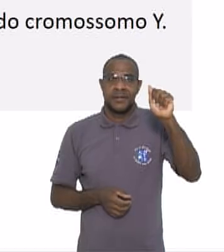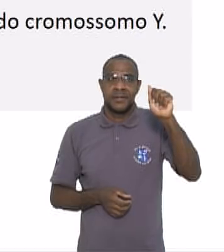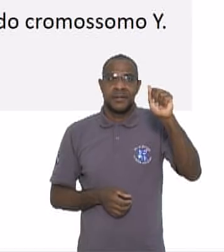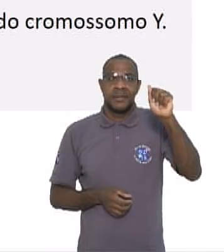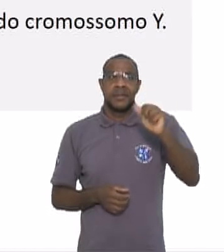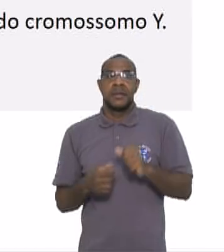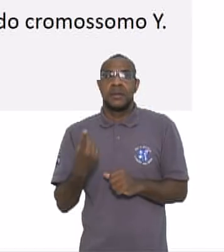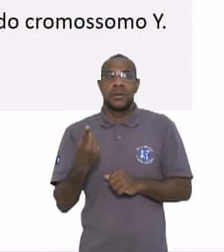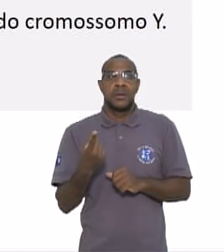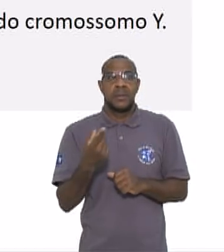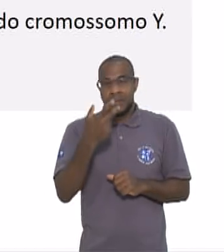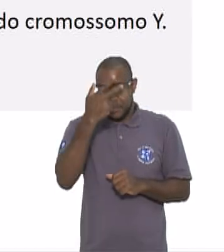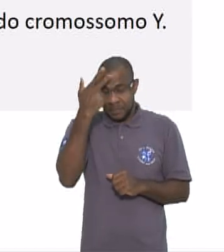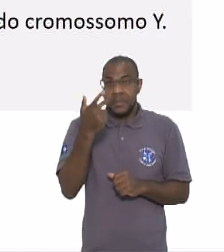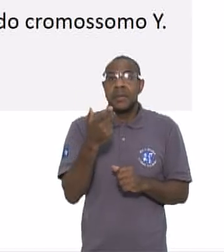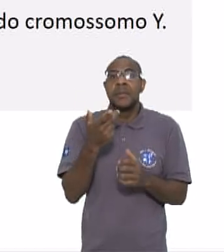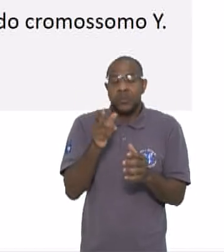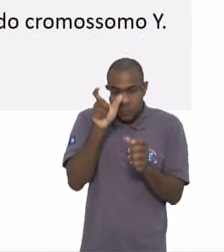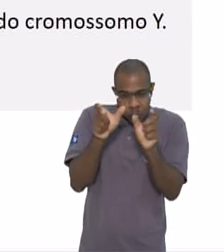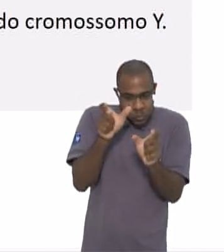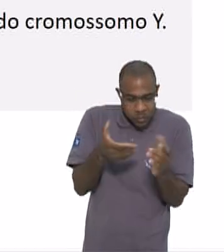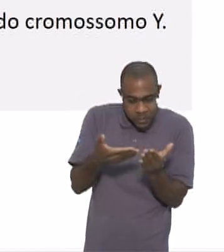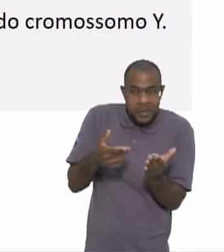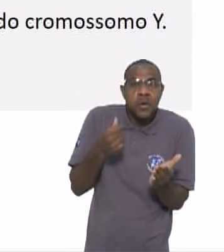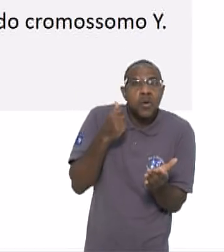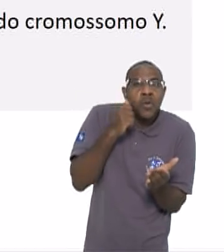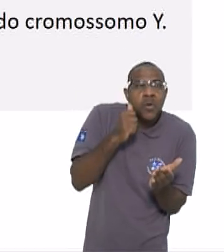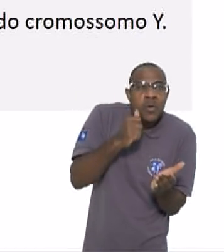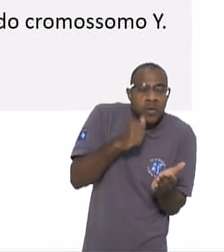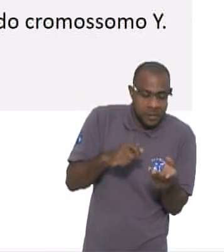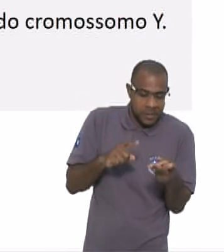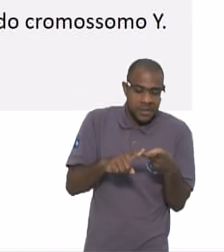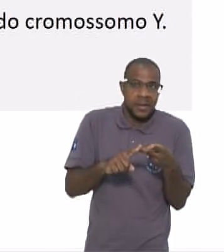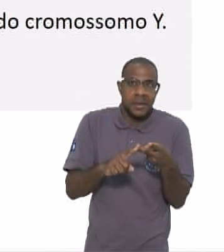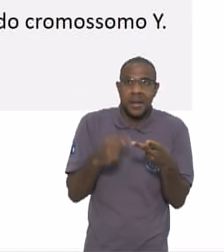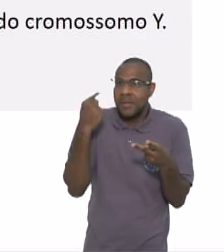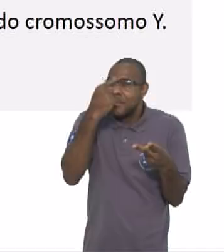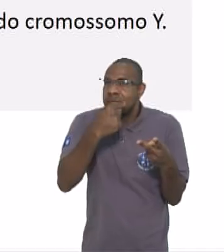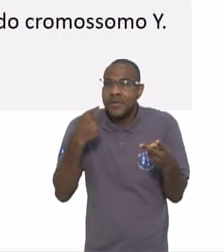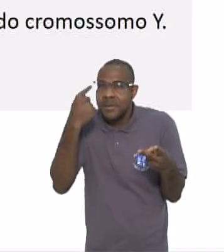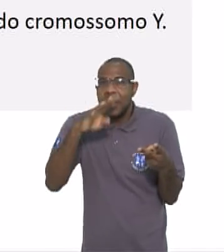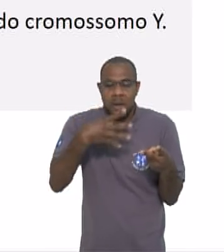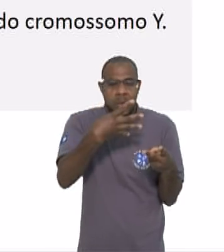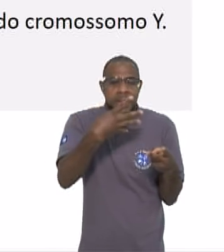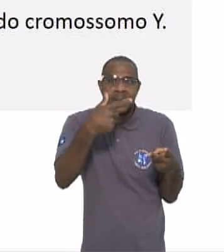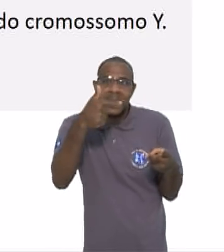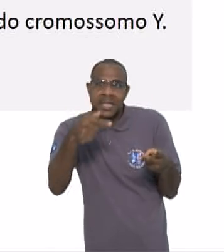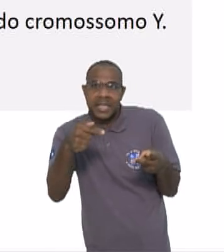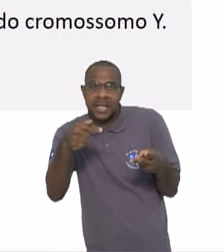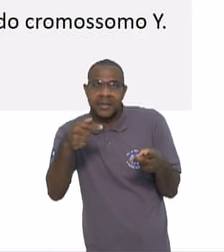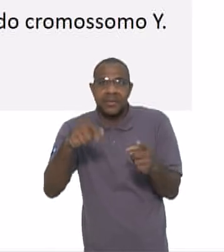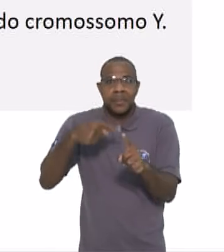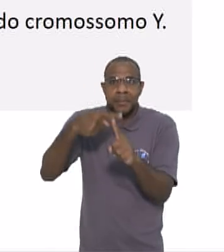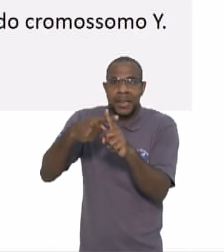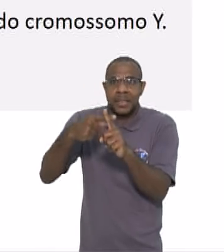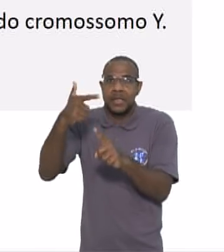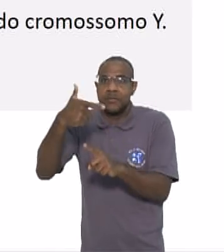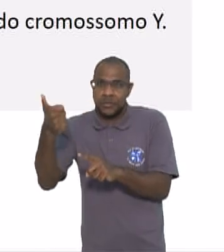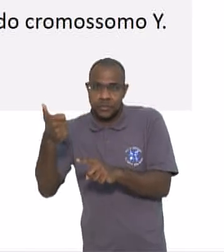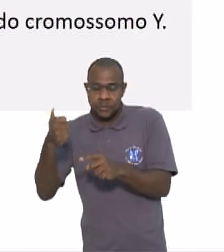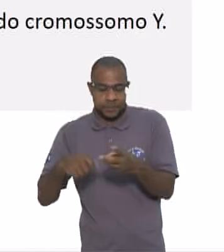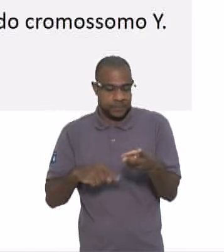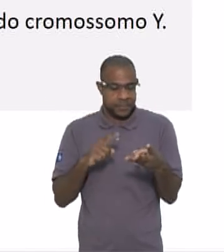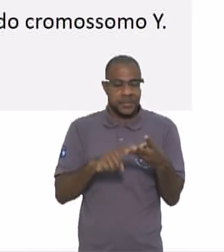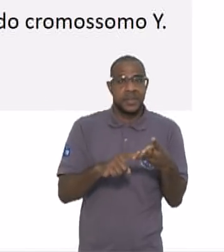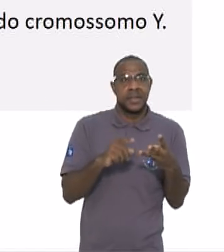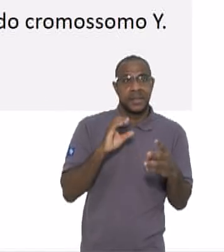indivíduo triploide do sexo feminino? Letra B. O genótipo do indivíduo é 47XY mais 21? Letra